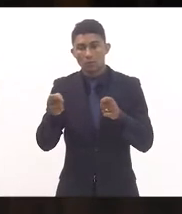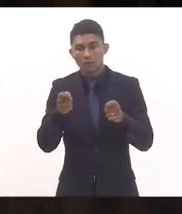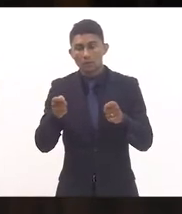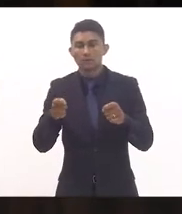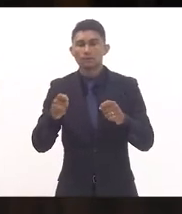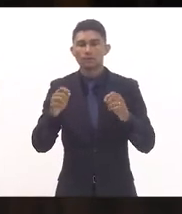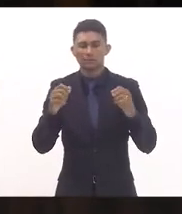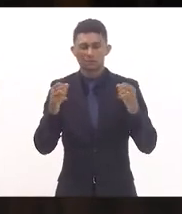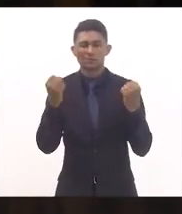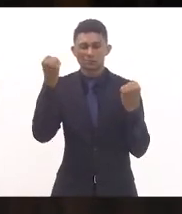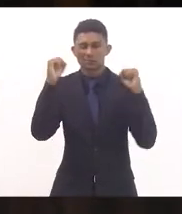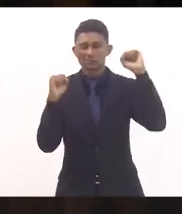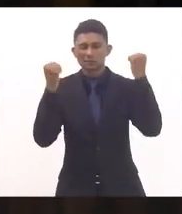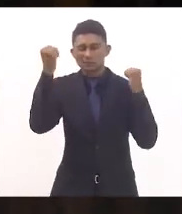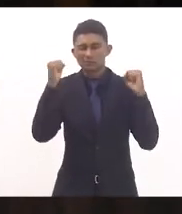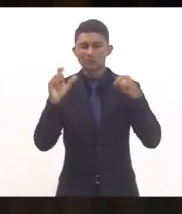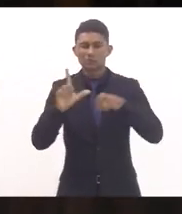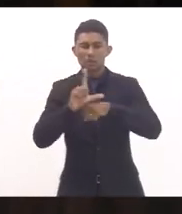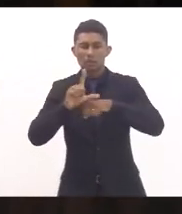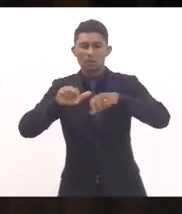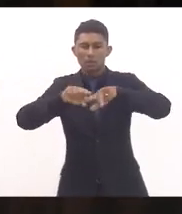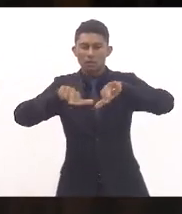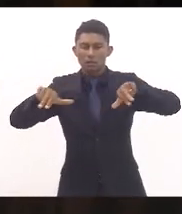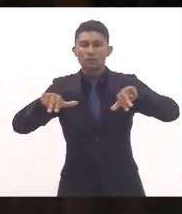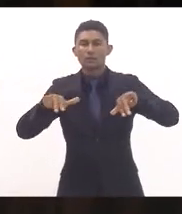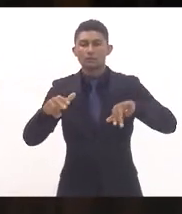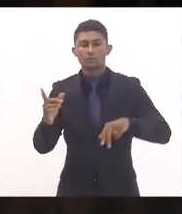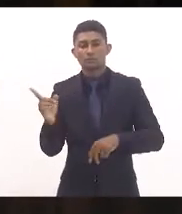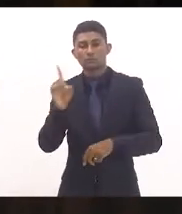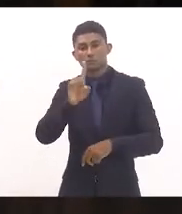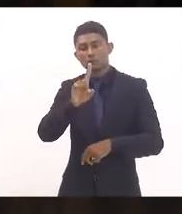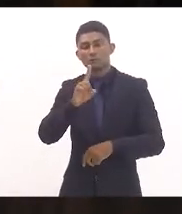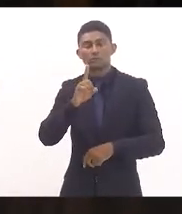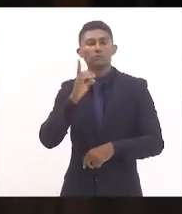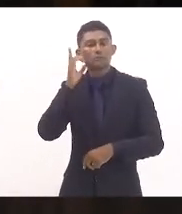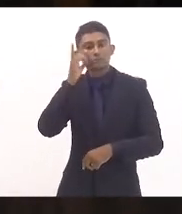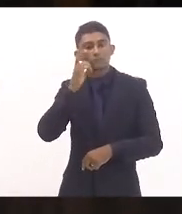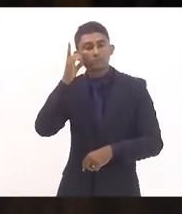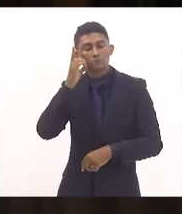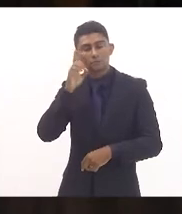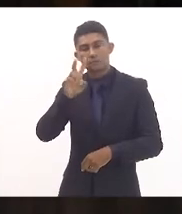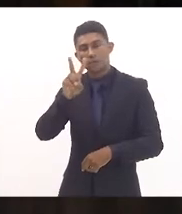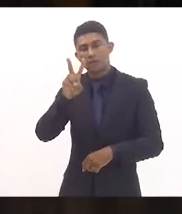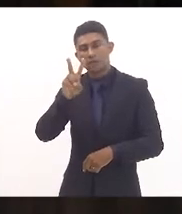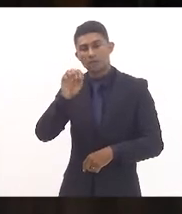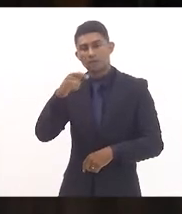Comércio, deputado Noel de Carvalho, deputado Valdeque Carneiro.